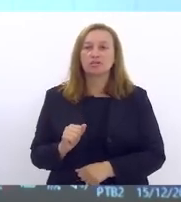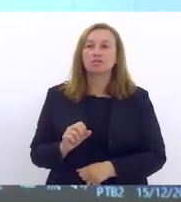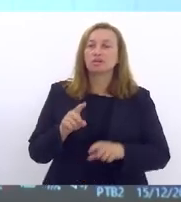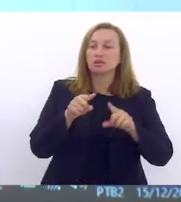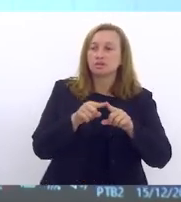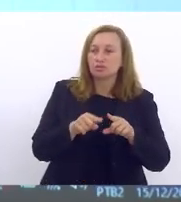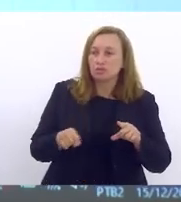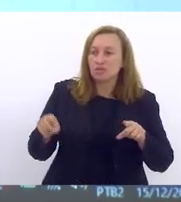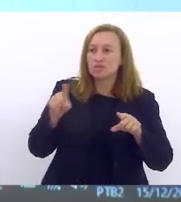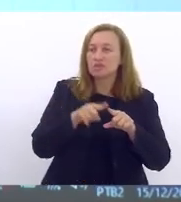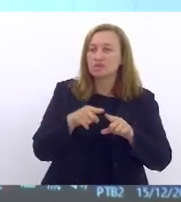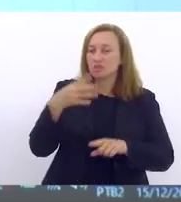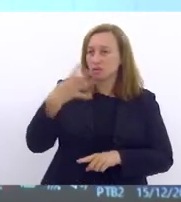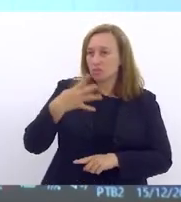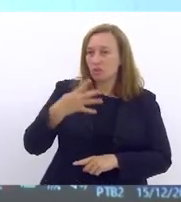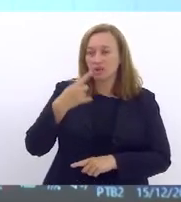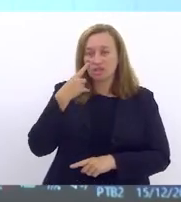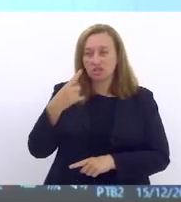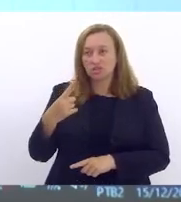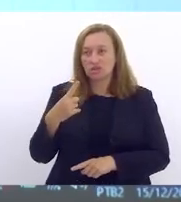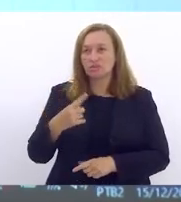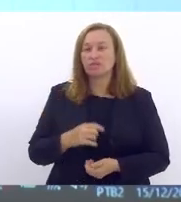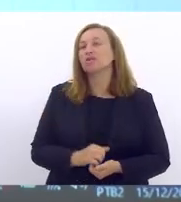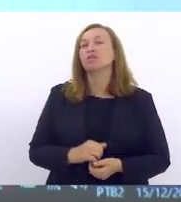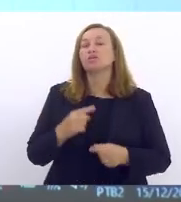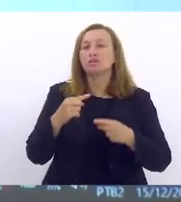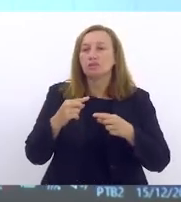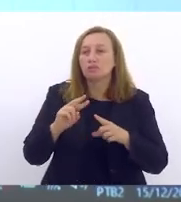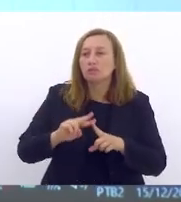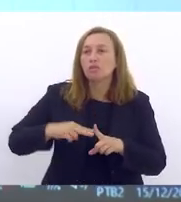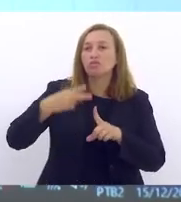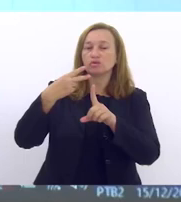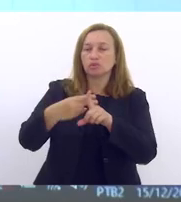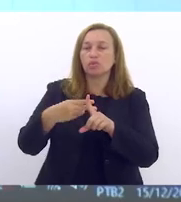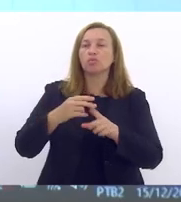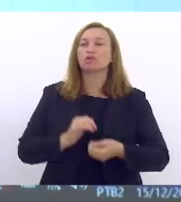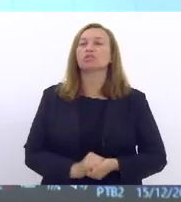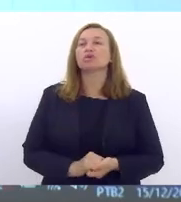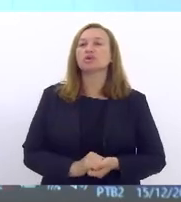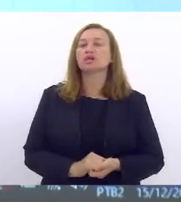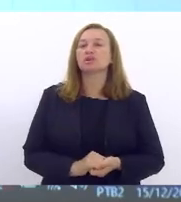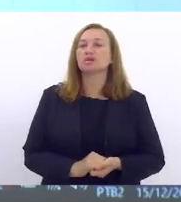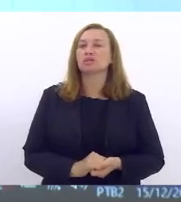para o plano de parto. E o que a gente viu foi o salto no número de planos de parto, de uso do plano de parto.